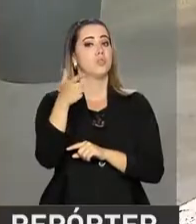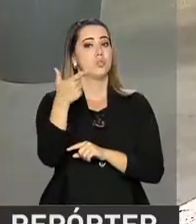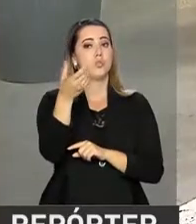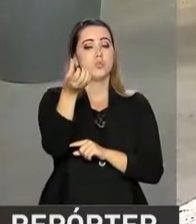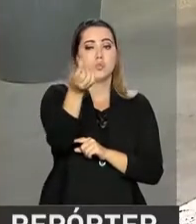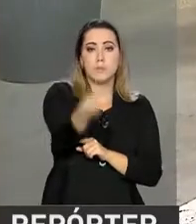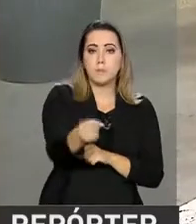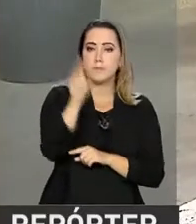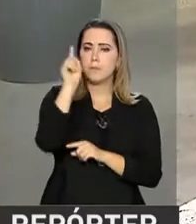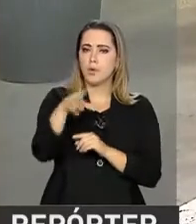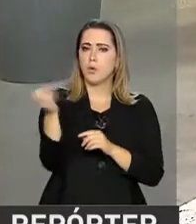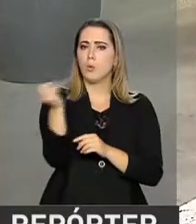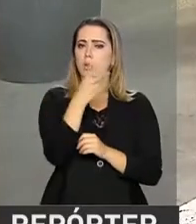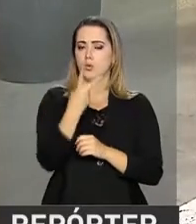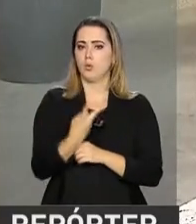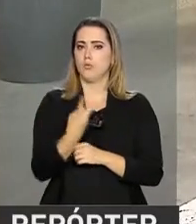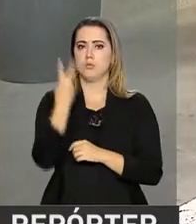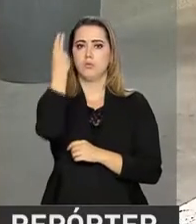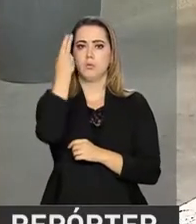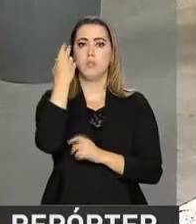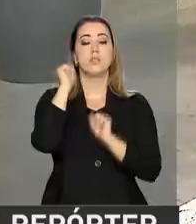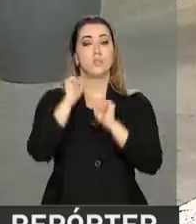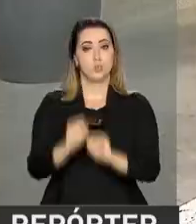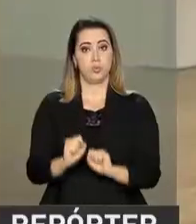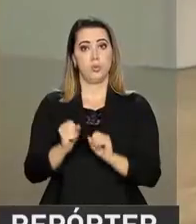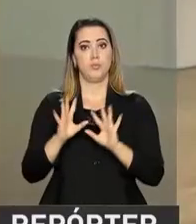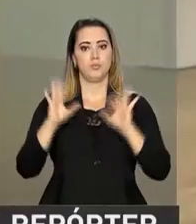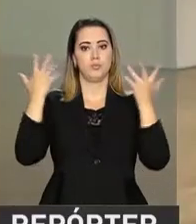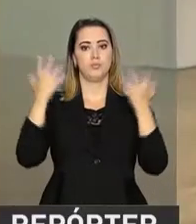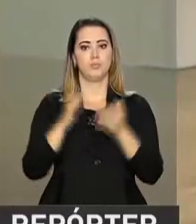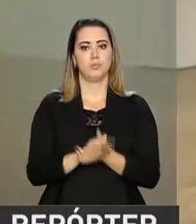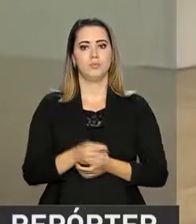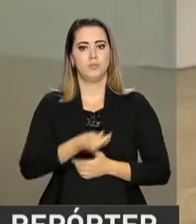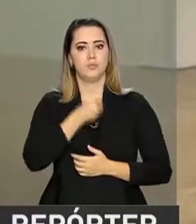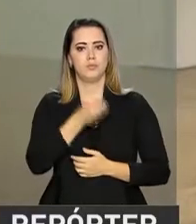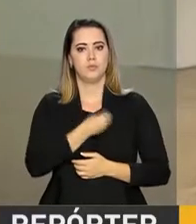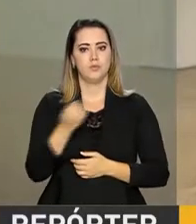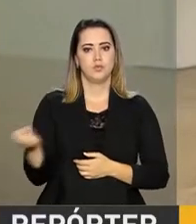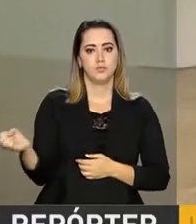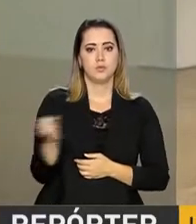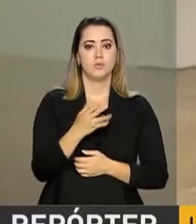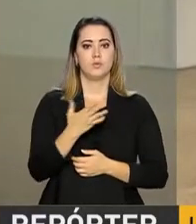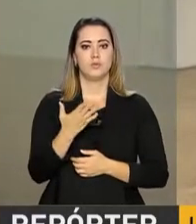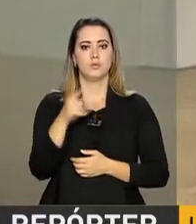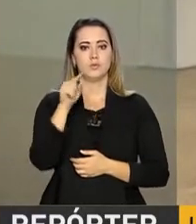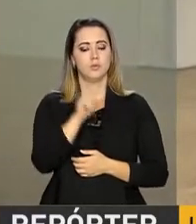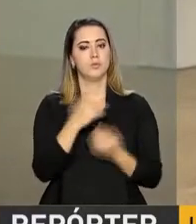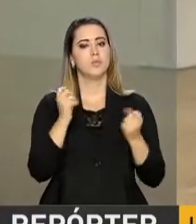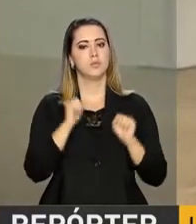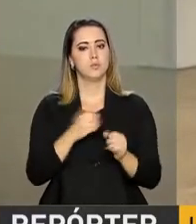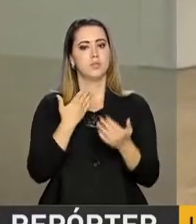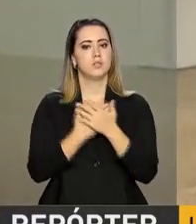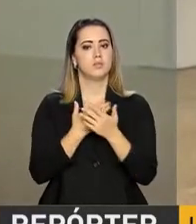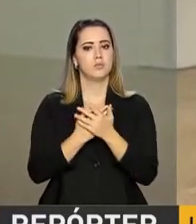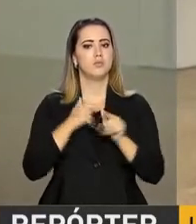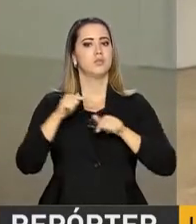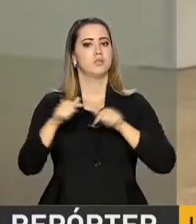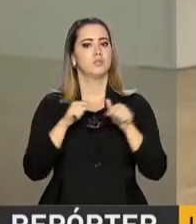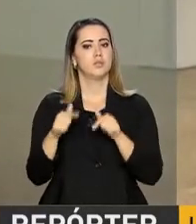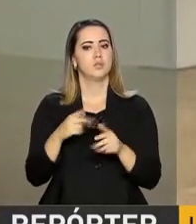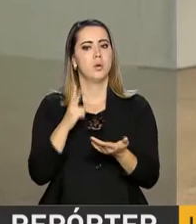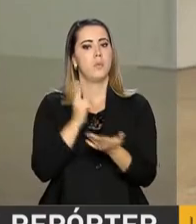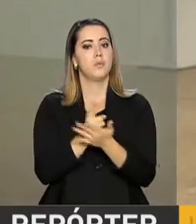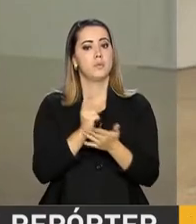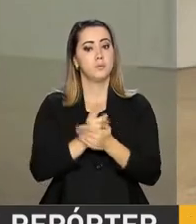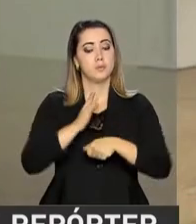com um novo procedimento, que Lucas pôde comemorar. É ter minha vida de volta, poder estudar, trabalhar ao mesmo tempo,